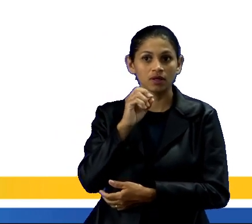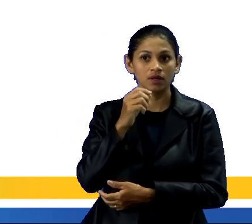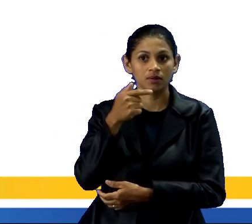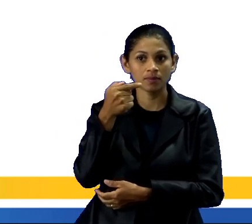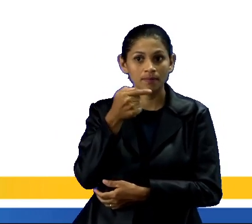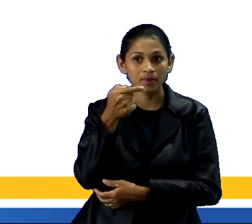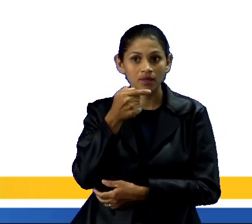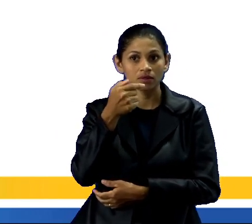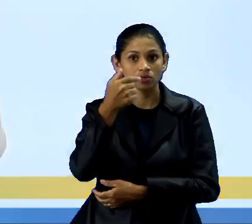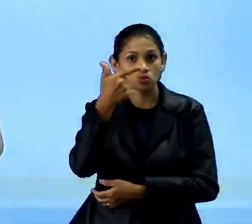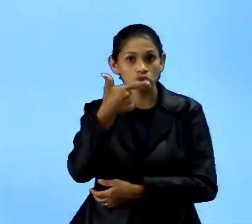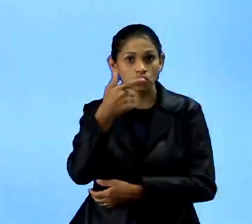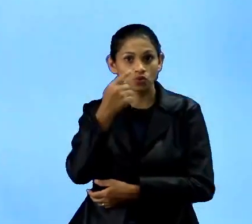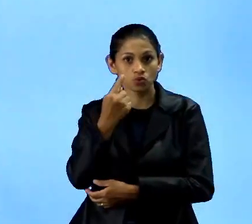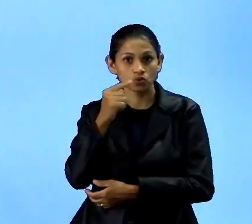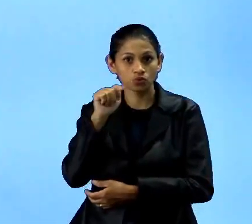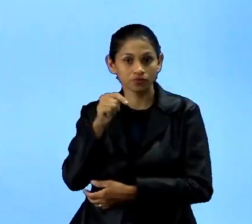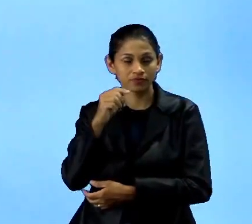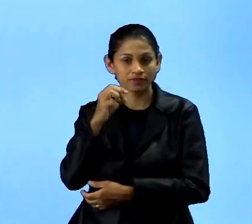R$28,65.